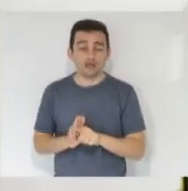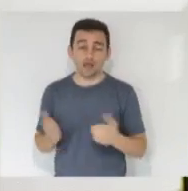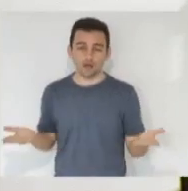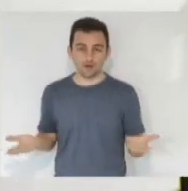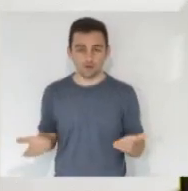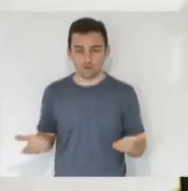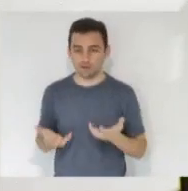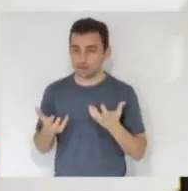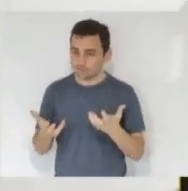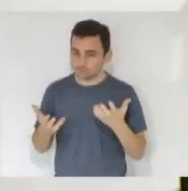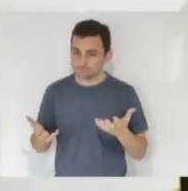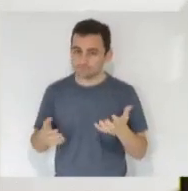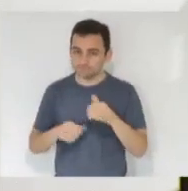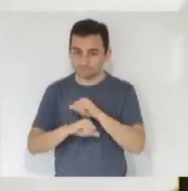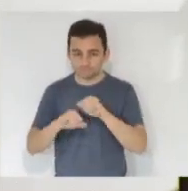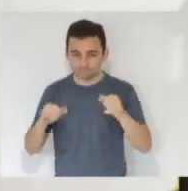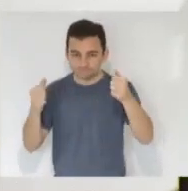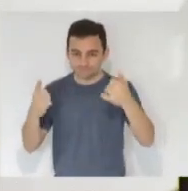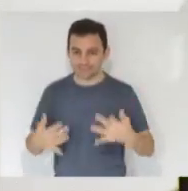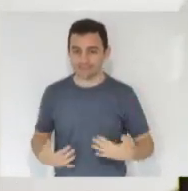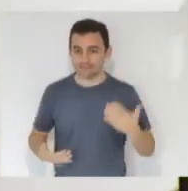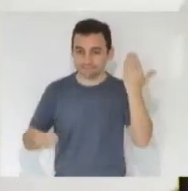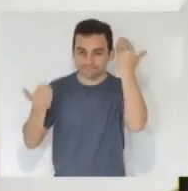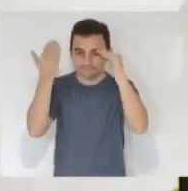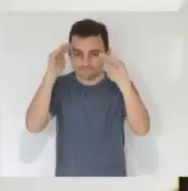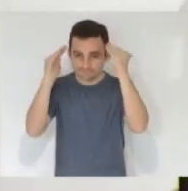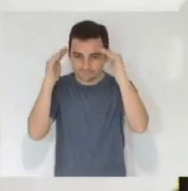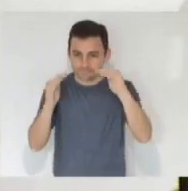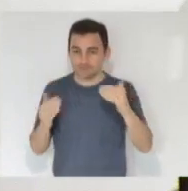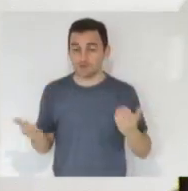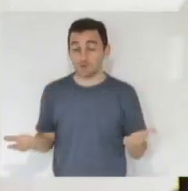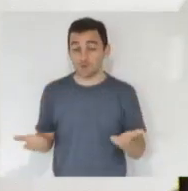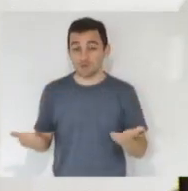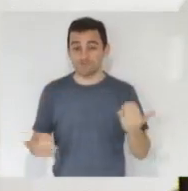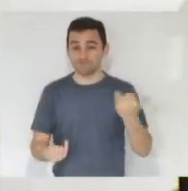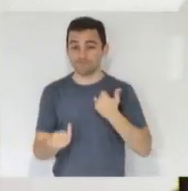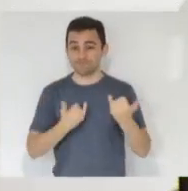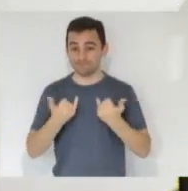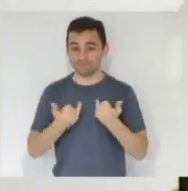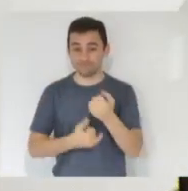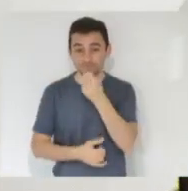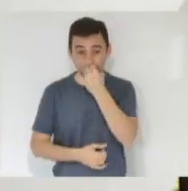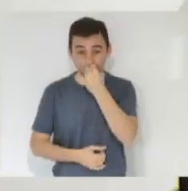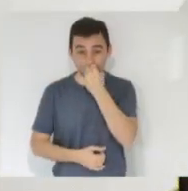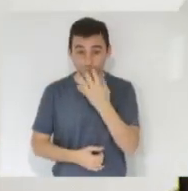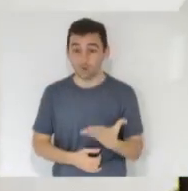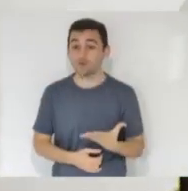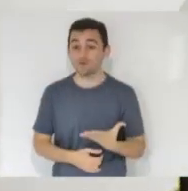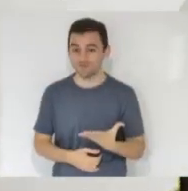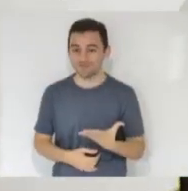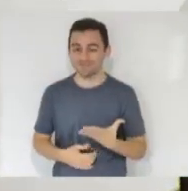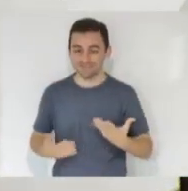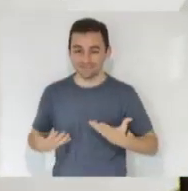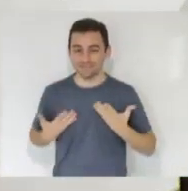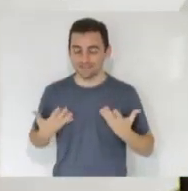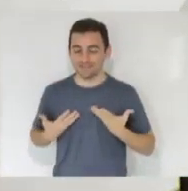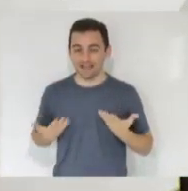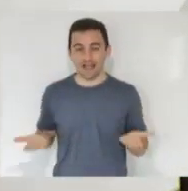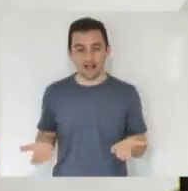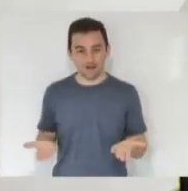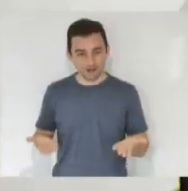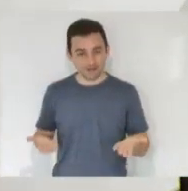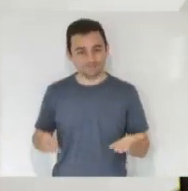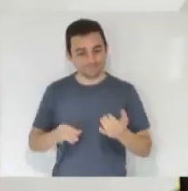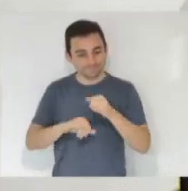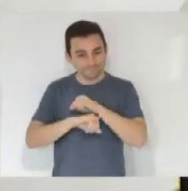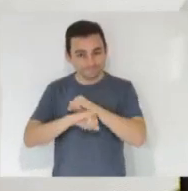me manifestar sobre a minha alegria, que recebi hoje a boa notícia, com grande alegria, e repasso aos senhores e